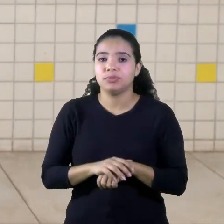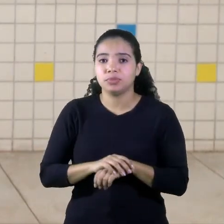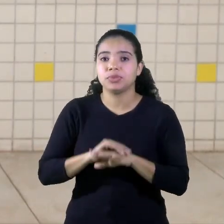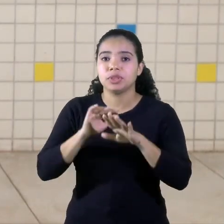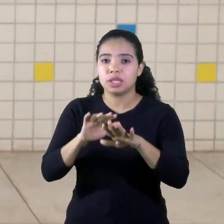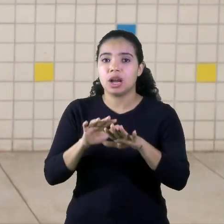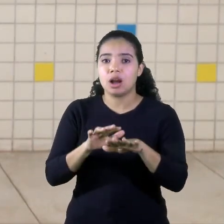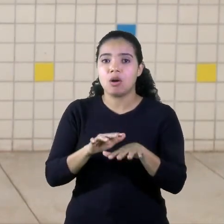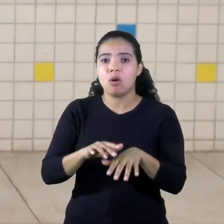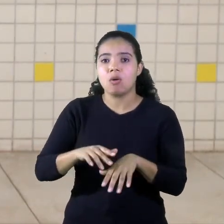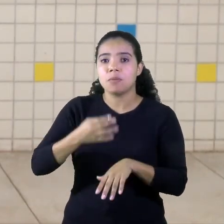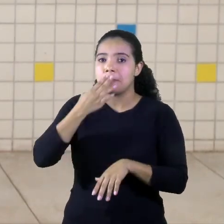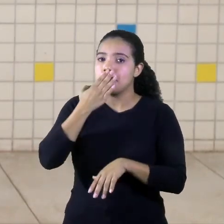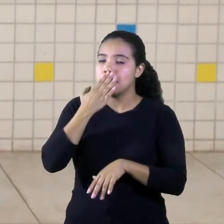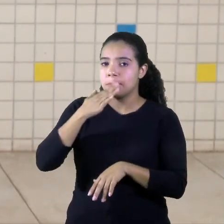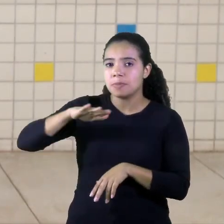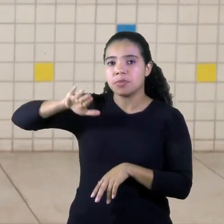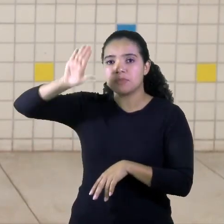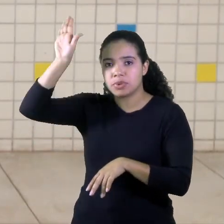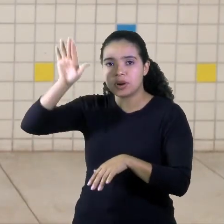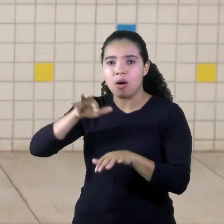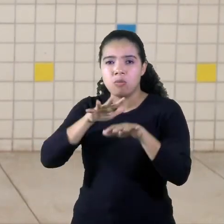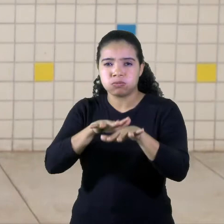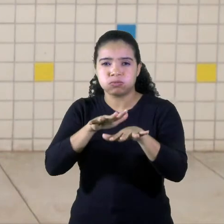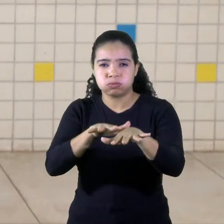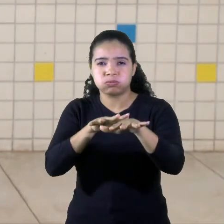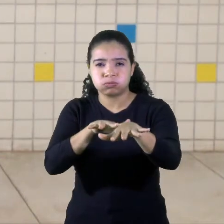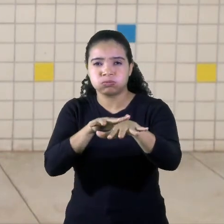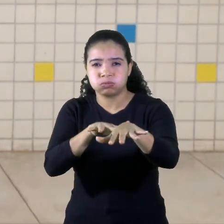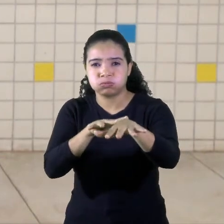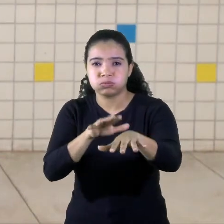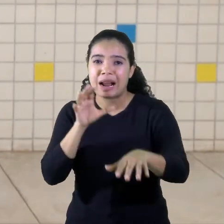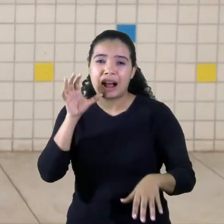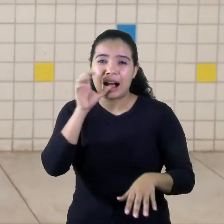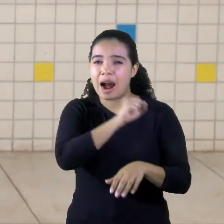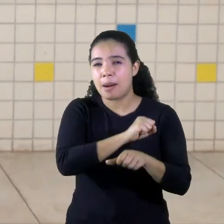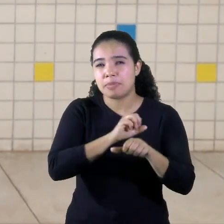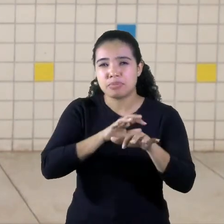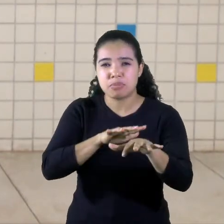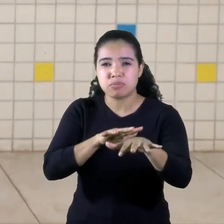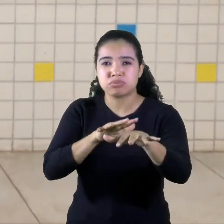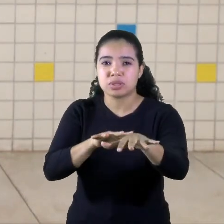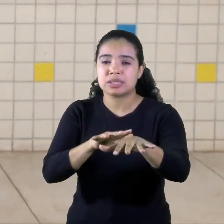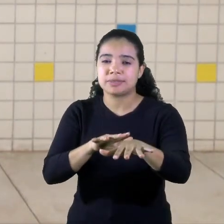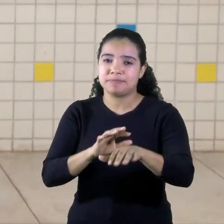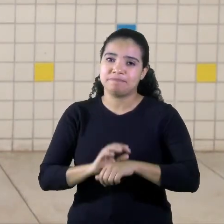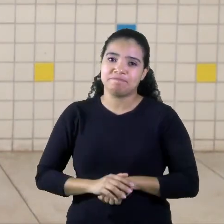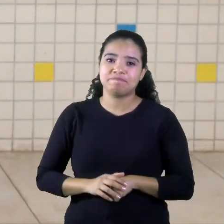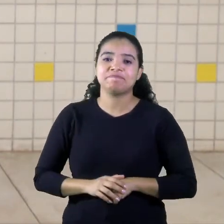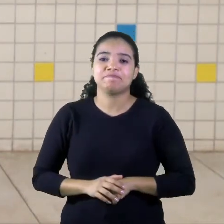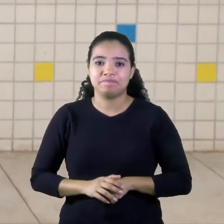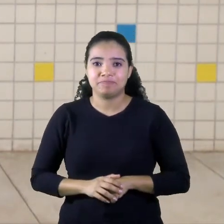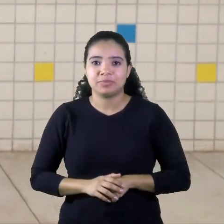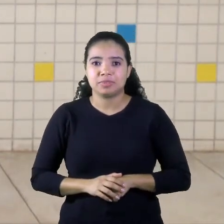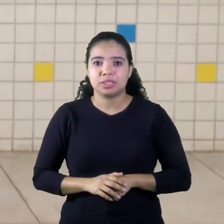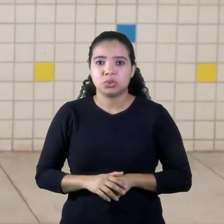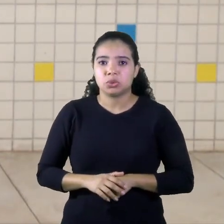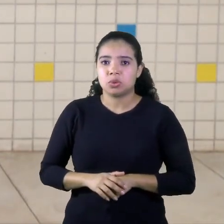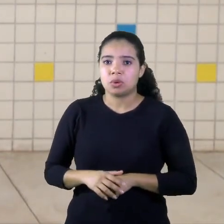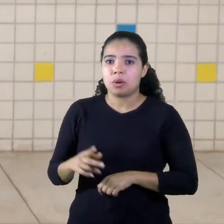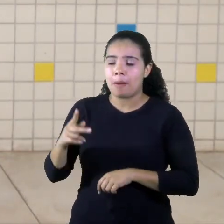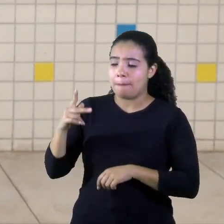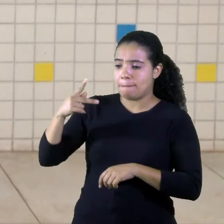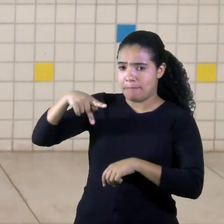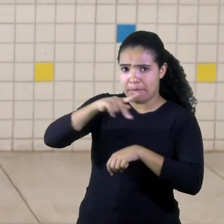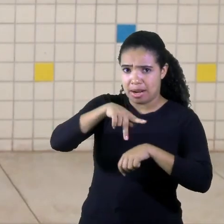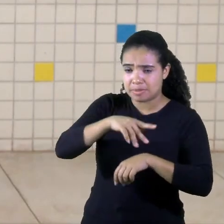o Império Nazista, ele se expandiu de forma muito rápida. Ninguém esperava aquilo. Para tentar controlar